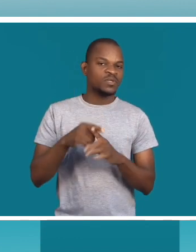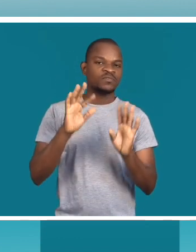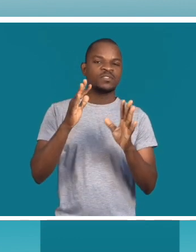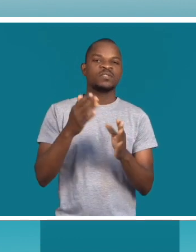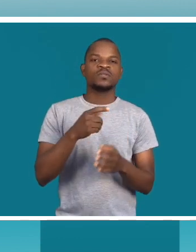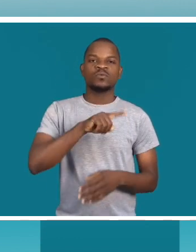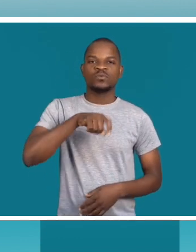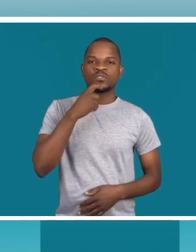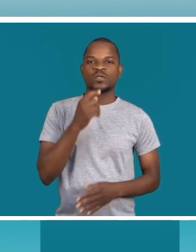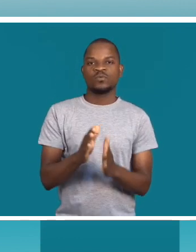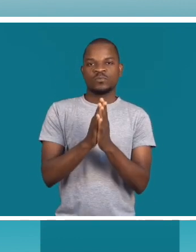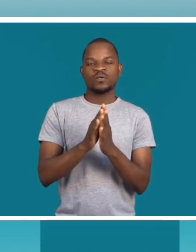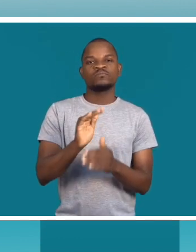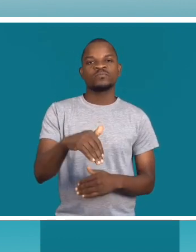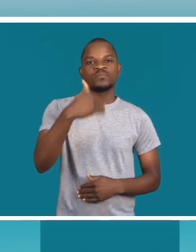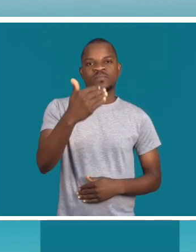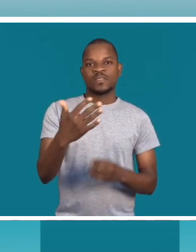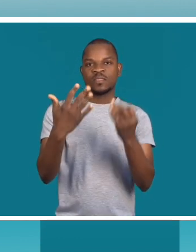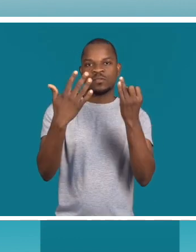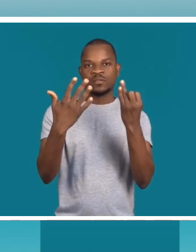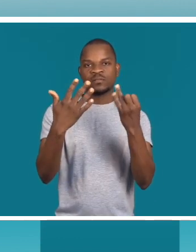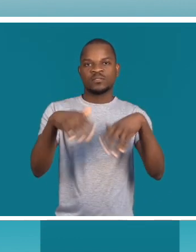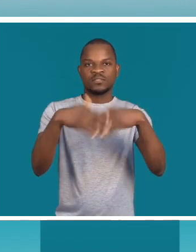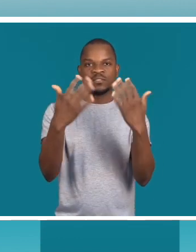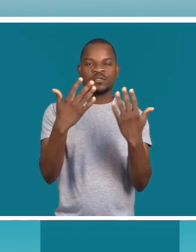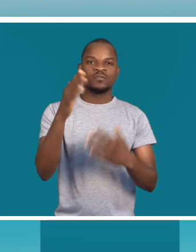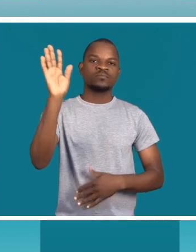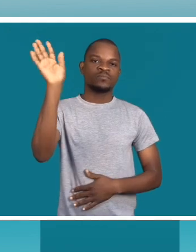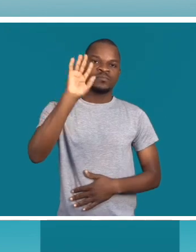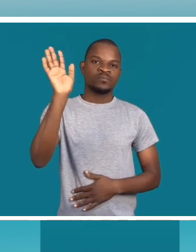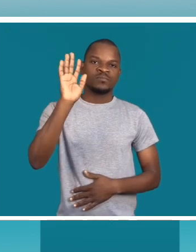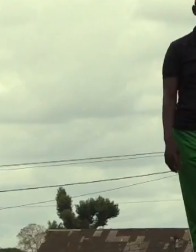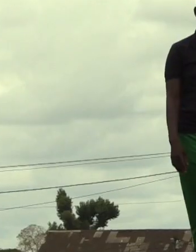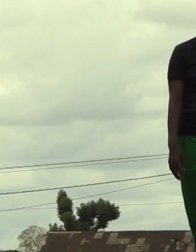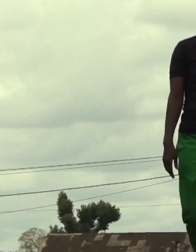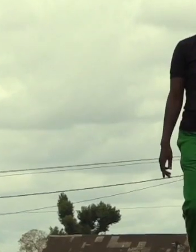nosso muito obrigado. Nós voltamos daqui a sete dias. Até lá!